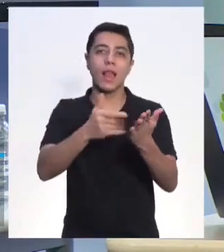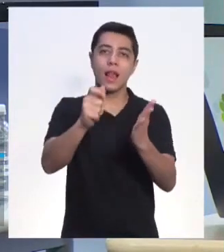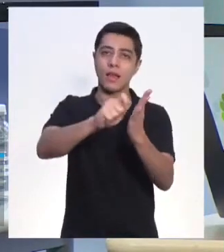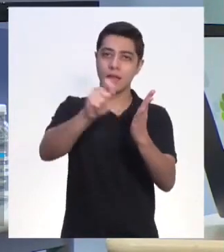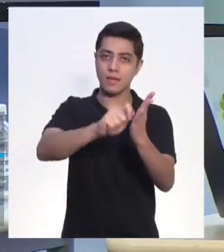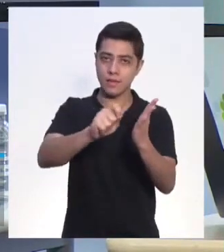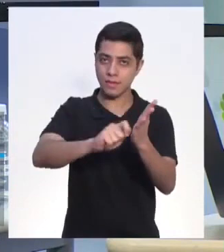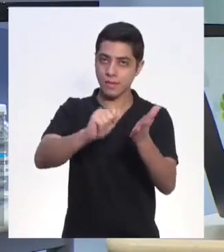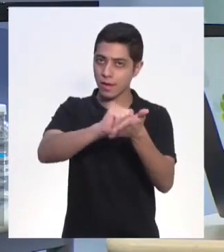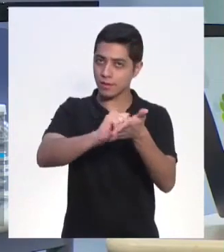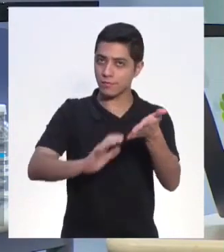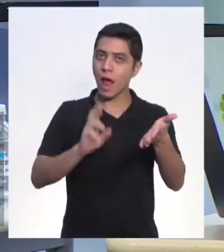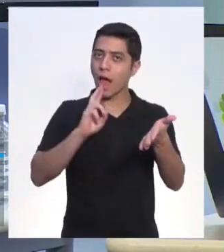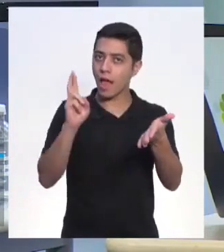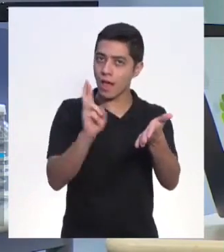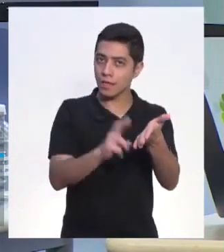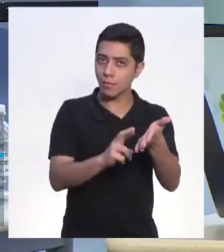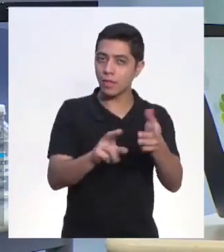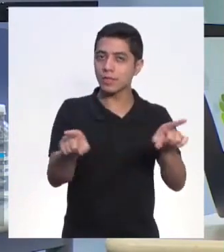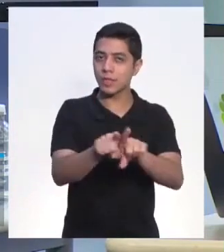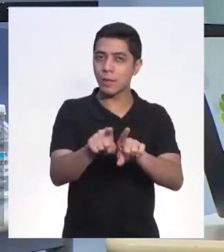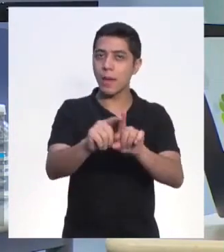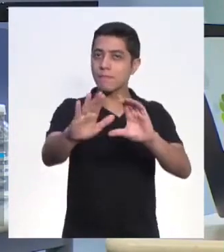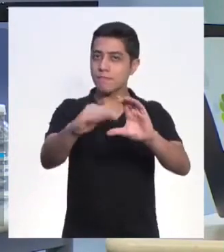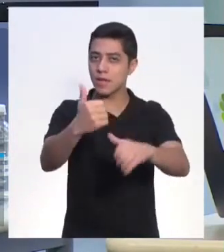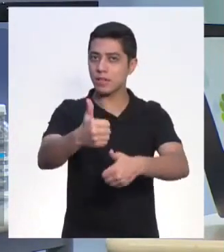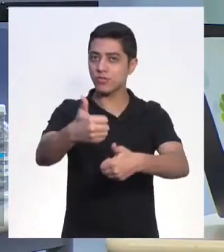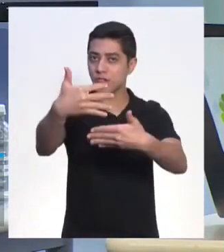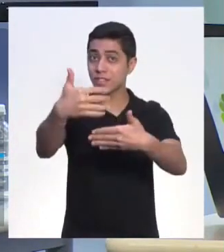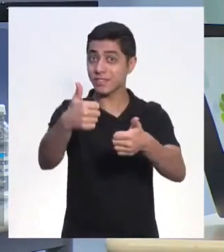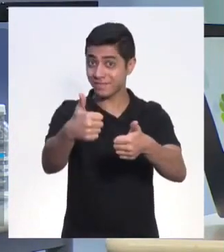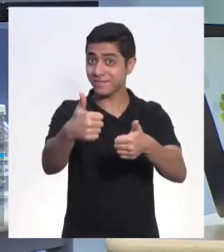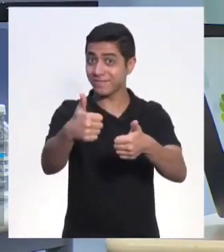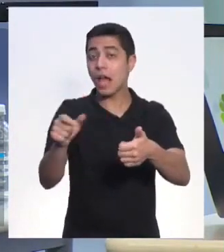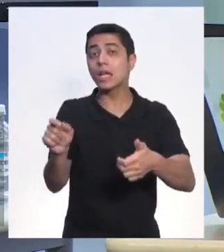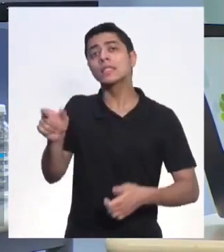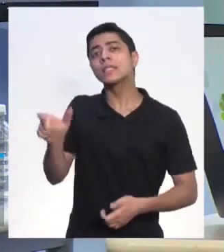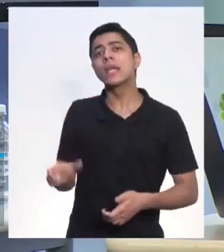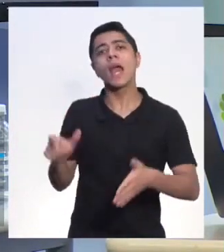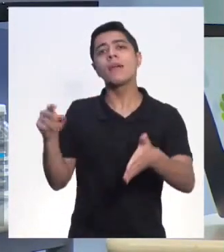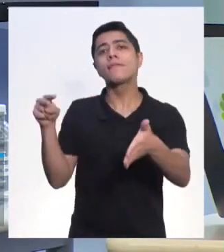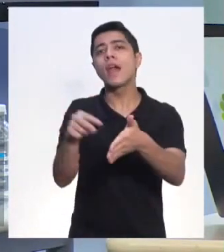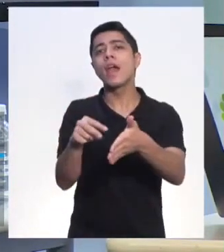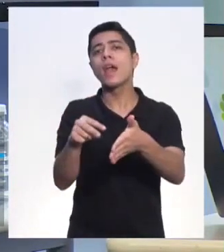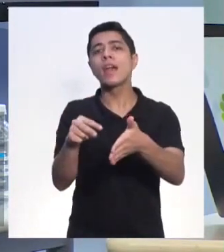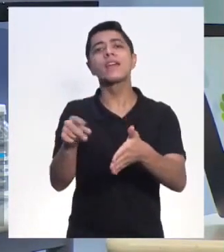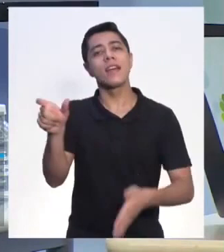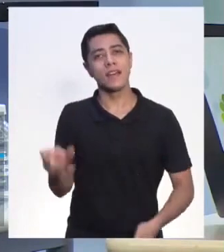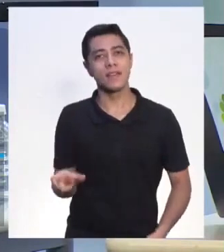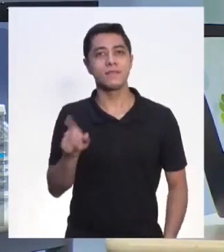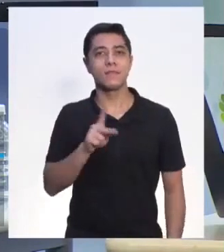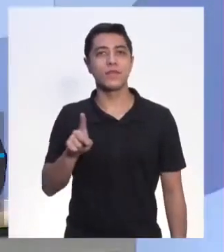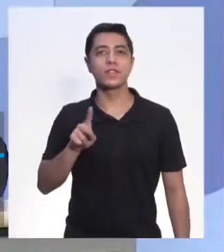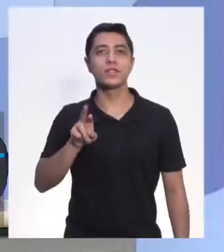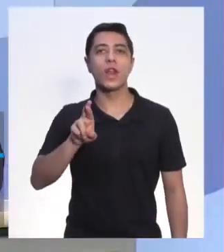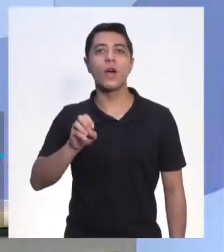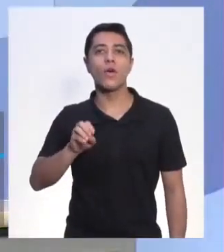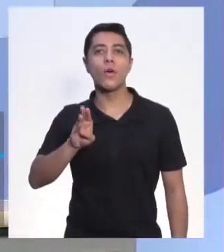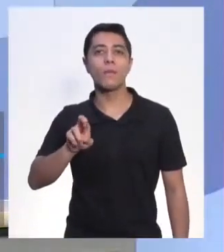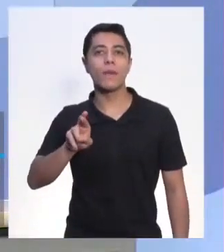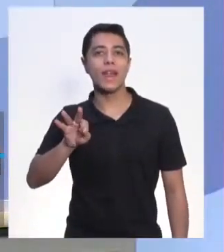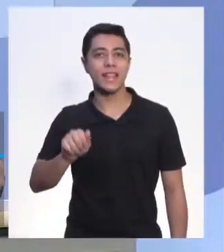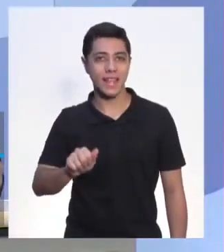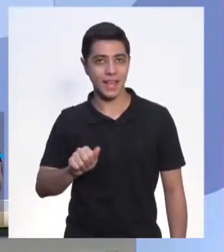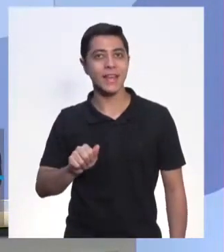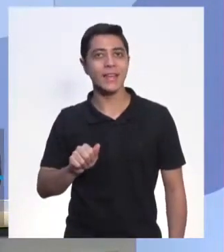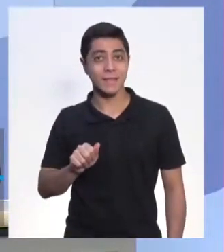mandar as respostas lá no chat. Porque a professora Roberta vai ler tudo que você escrever. Não é, professora Roberta? Boa noite. Boa